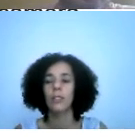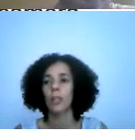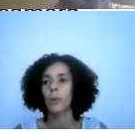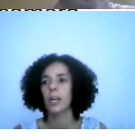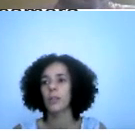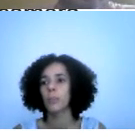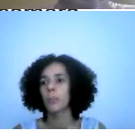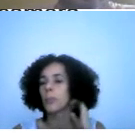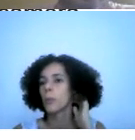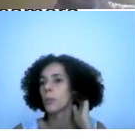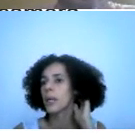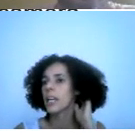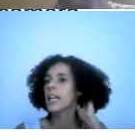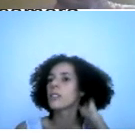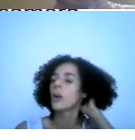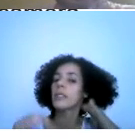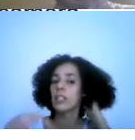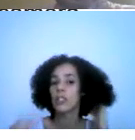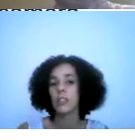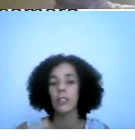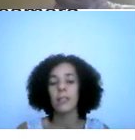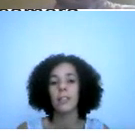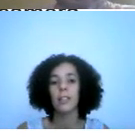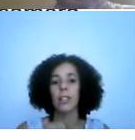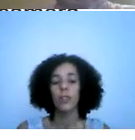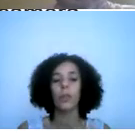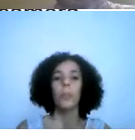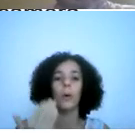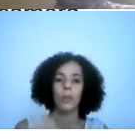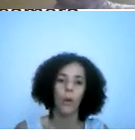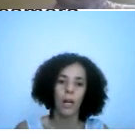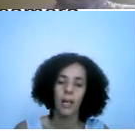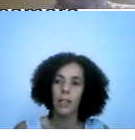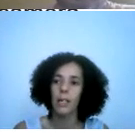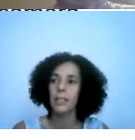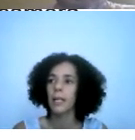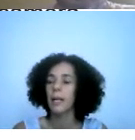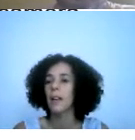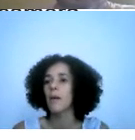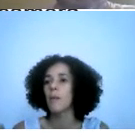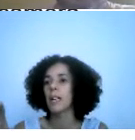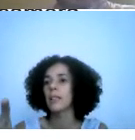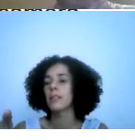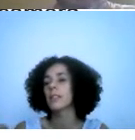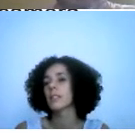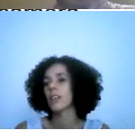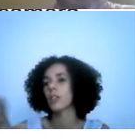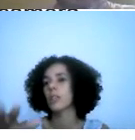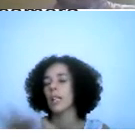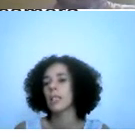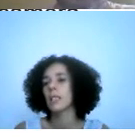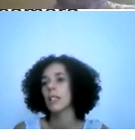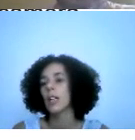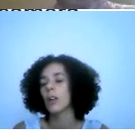leis estaduais, porque ele só se restringe a dizer que a gente não pode colocar, né? Mas a